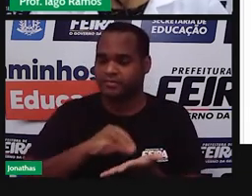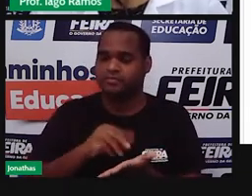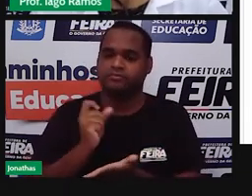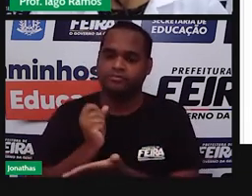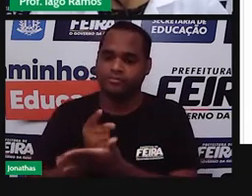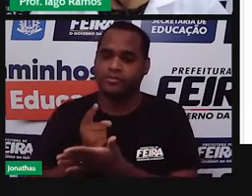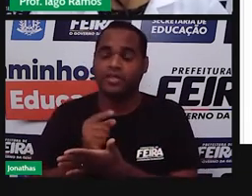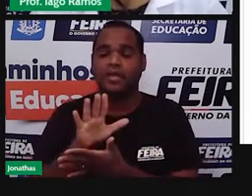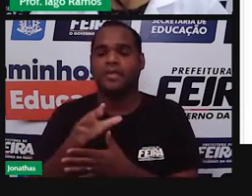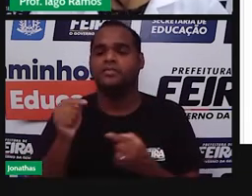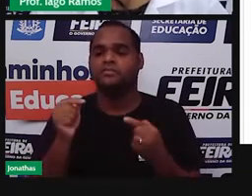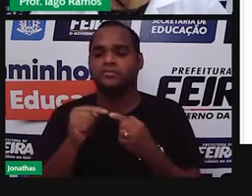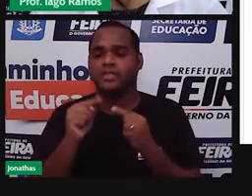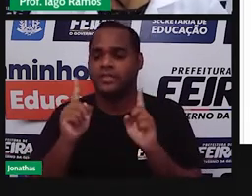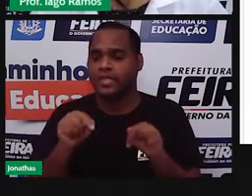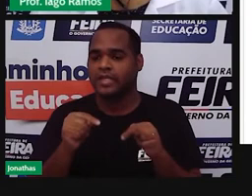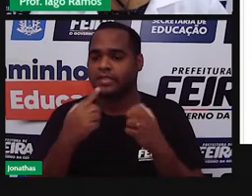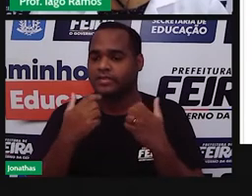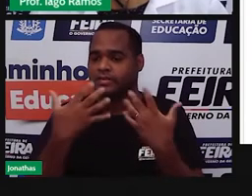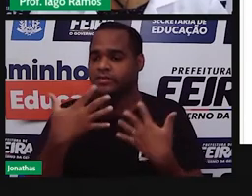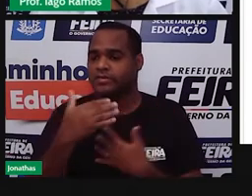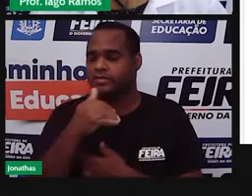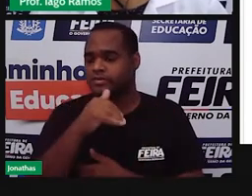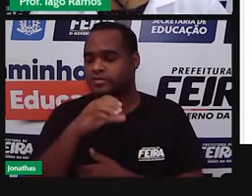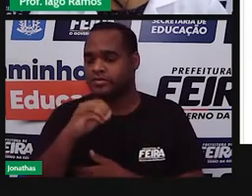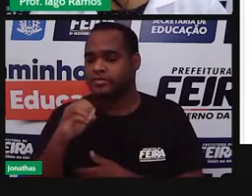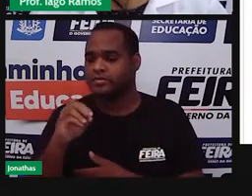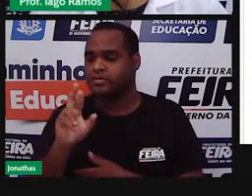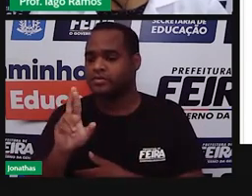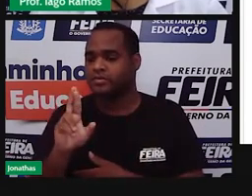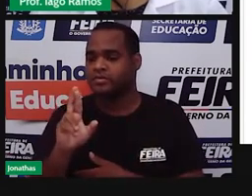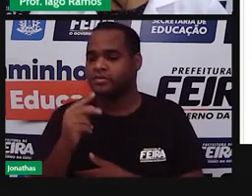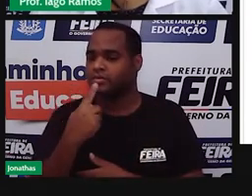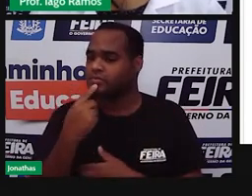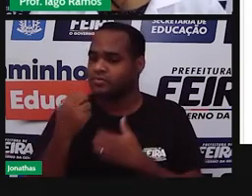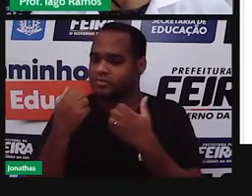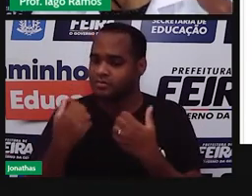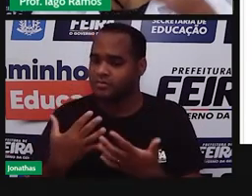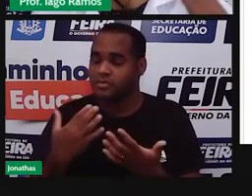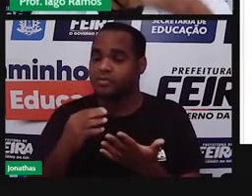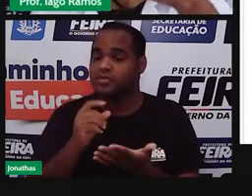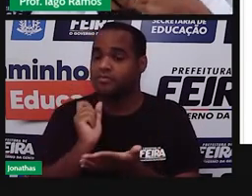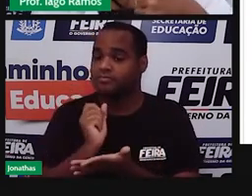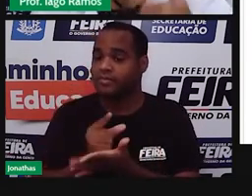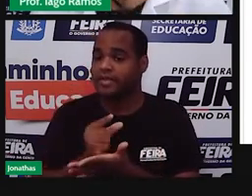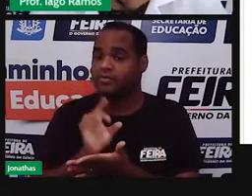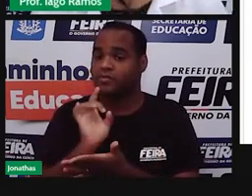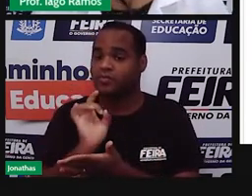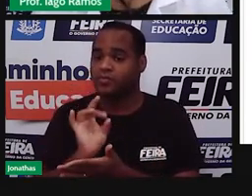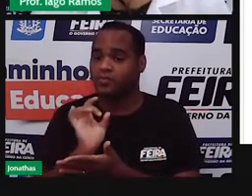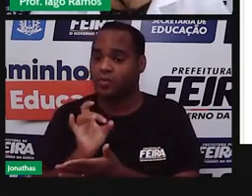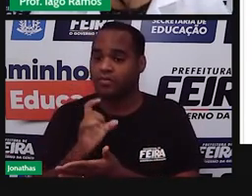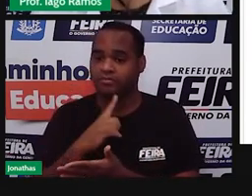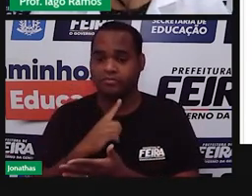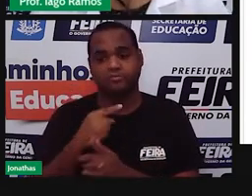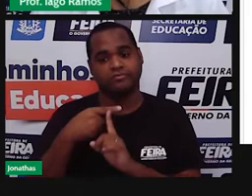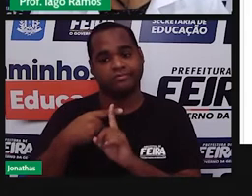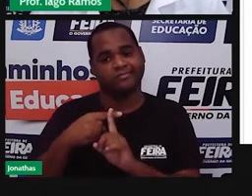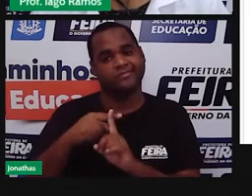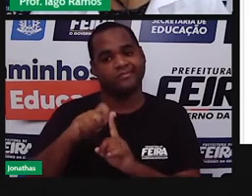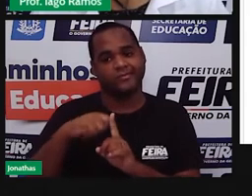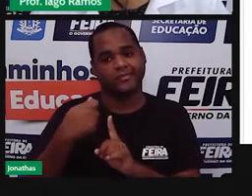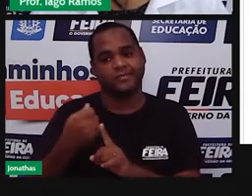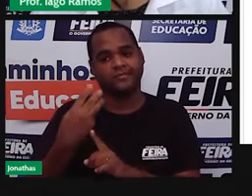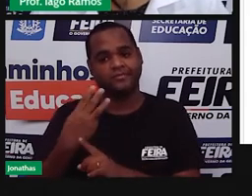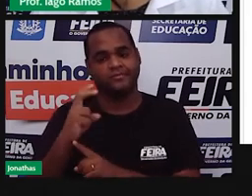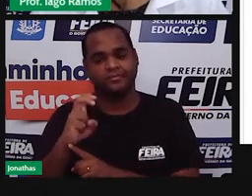só que a essa dívida de 100, você pagou é uma coisa positiva,